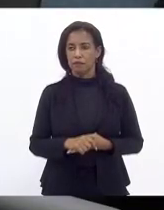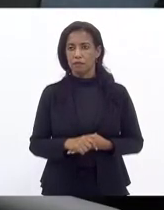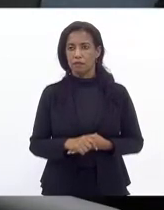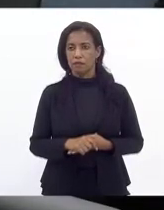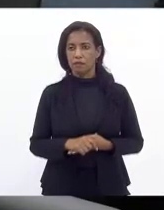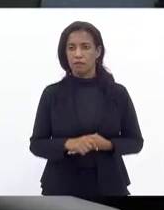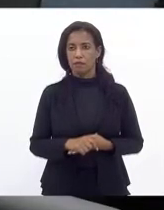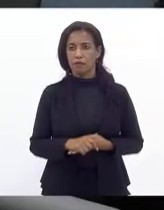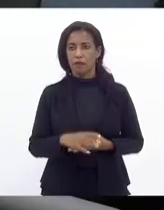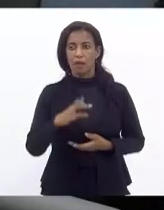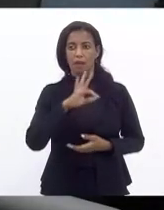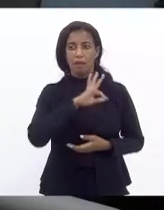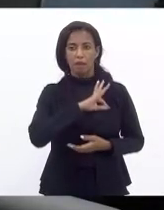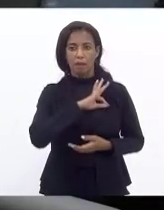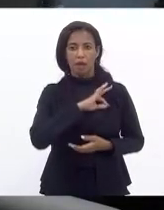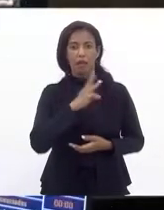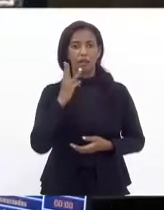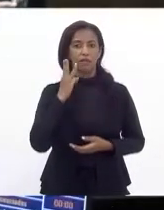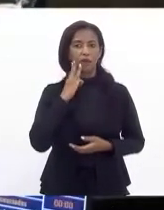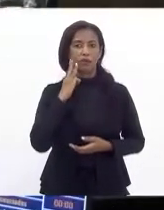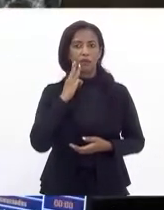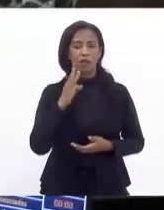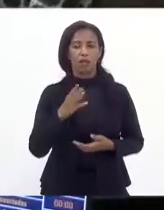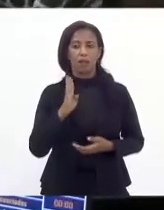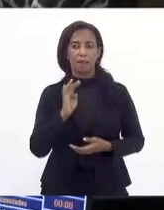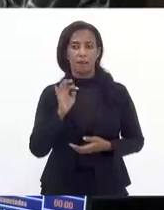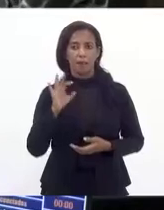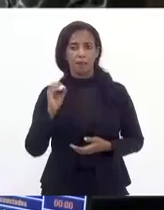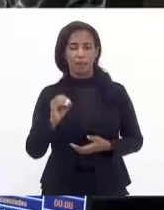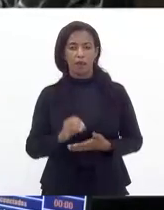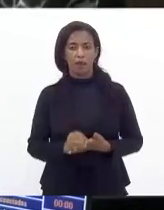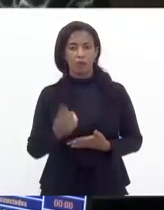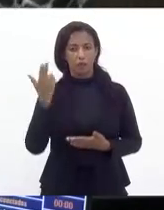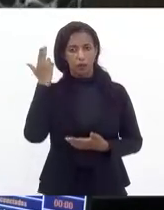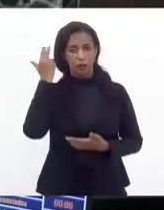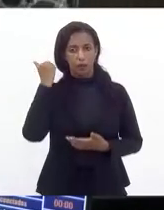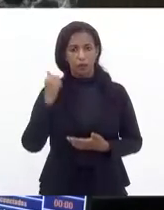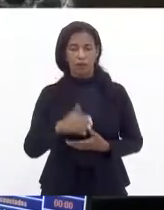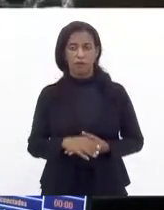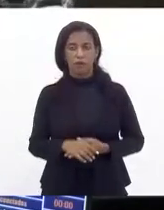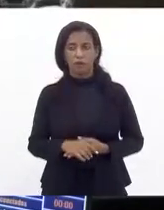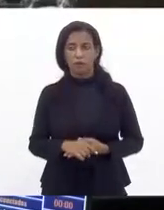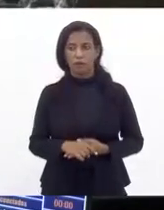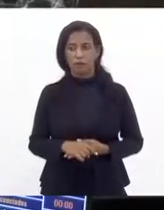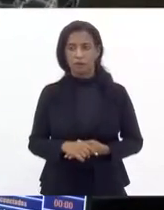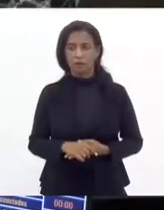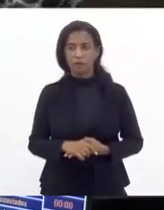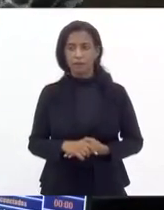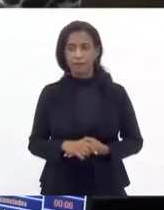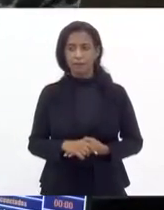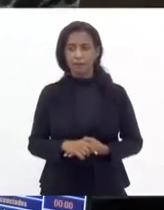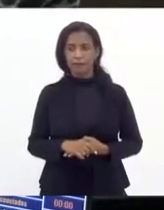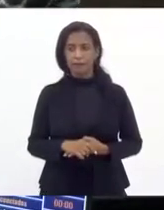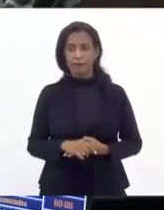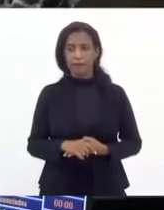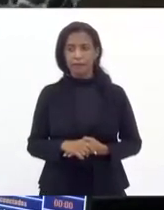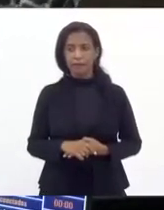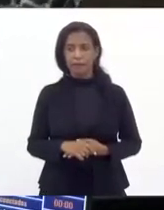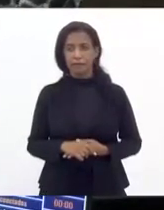Marta Rocha, Valdec. Bebeto. Eliomar.